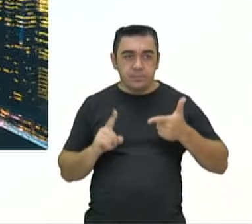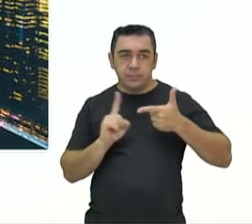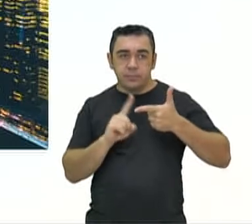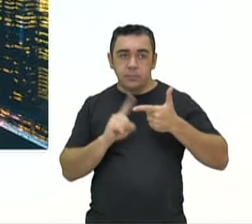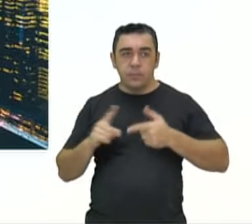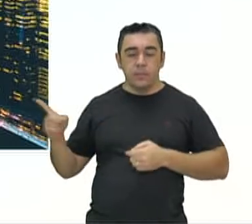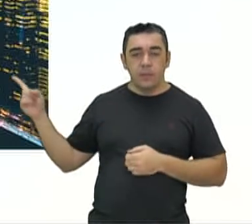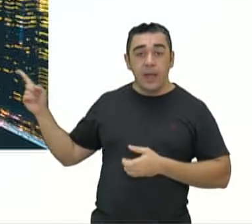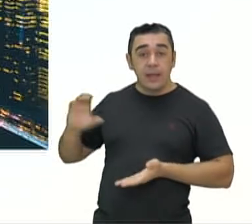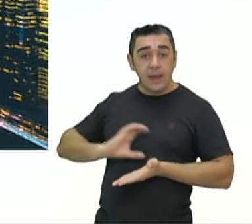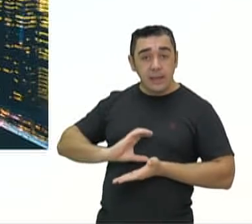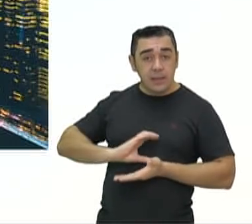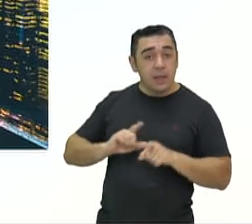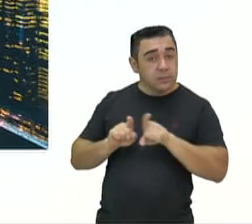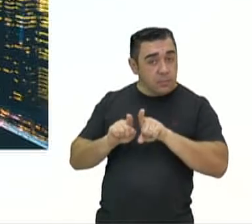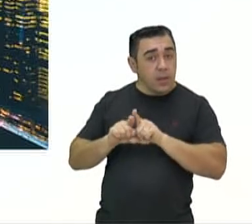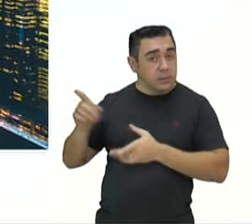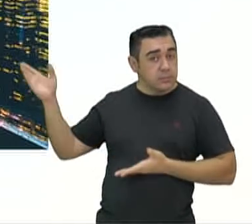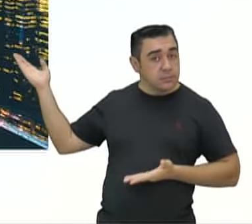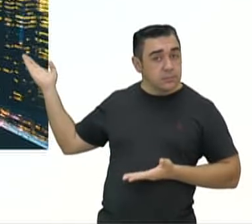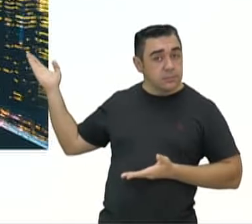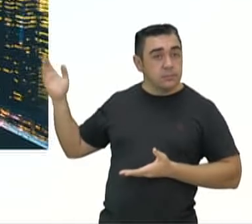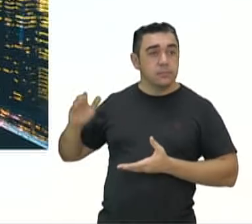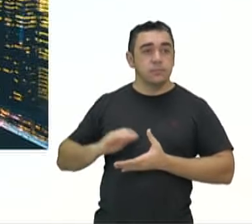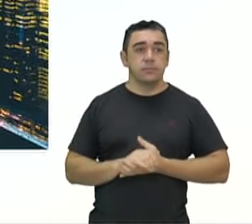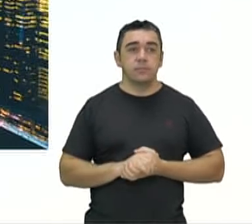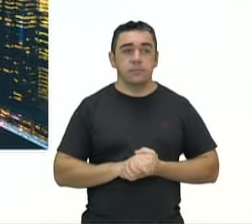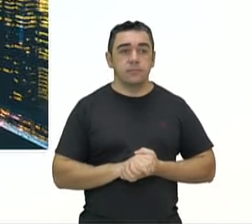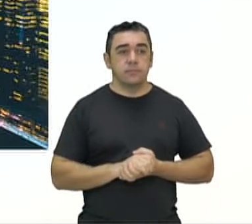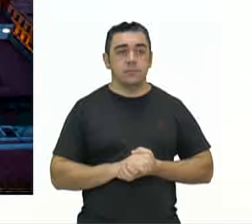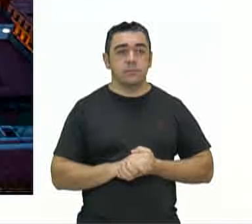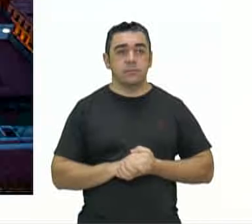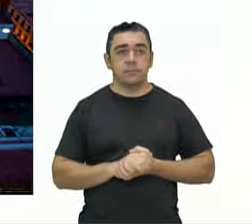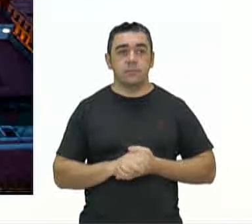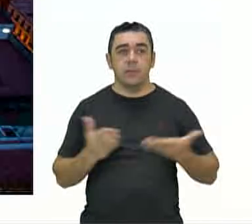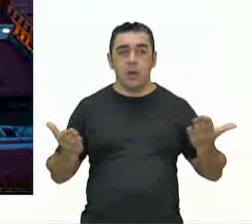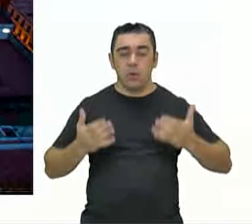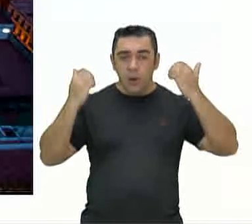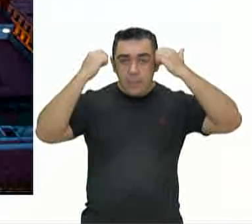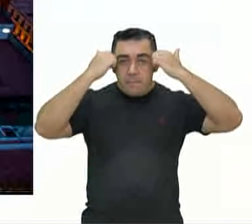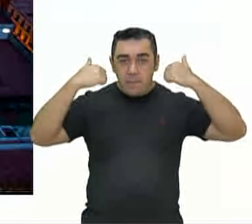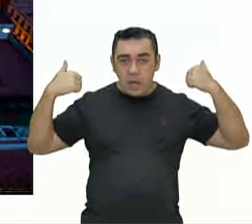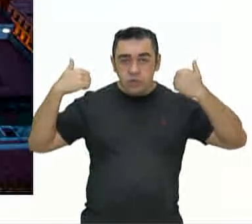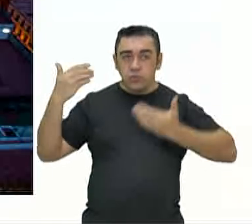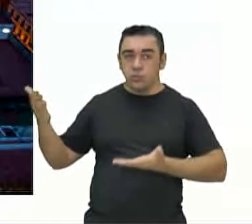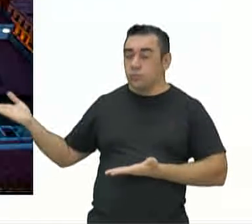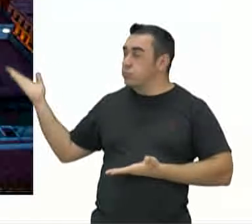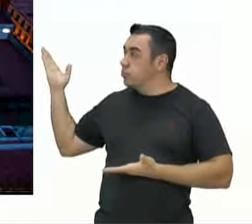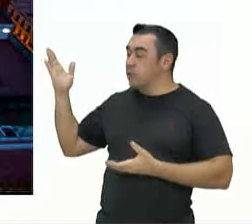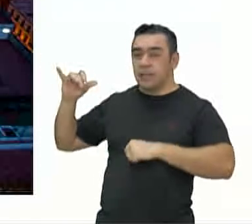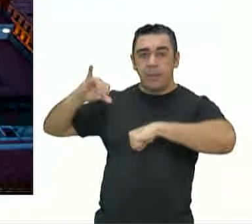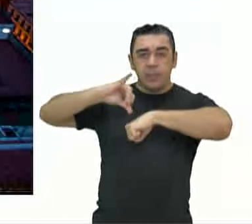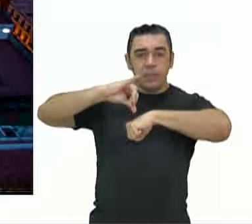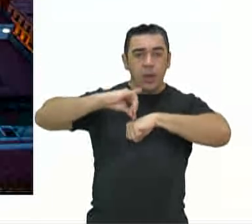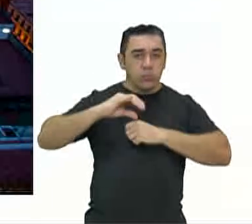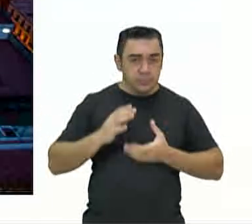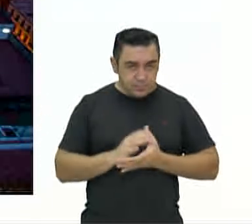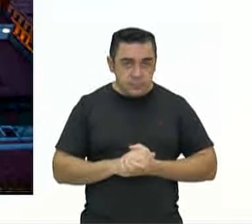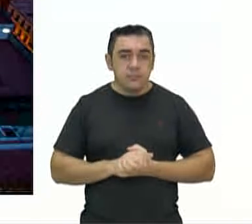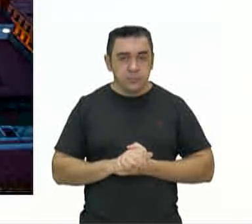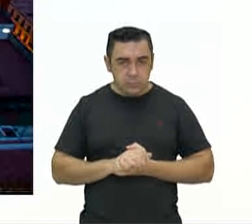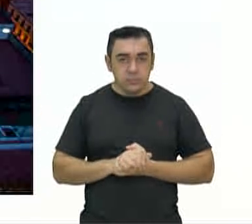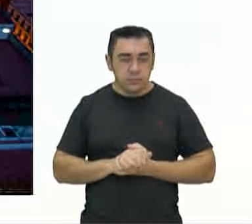lá, Toronto, no Canadá. Que bonito, professor, olha só. E aí ainda a cidade do México, olha aí que legal, né?